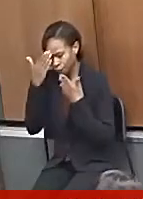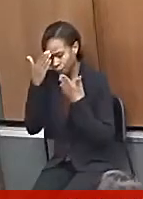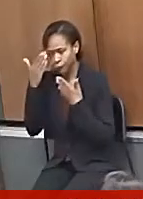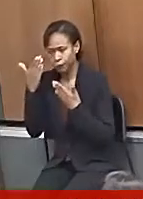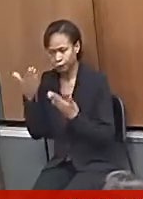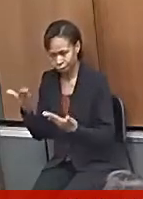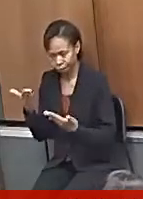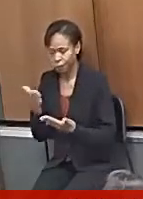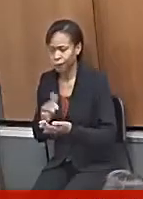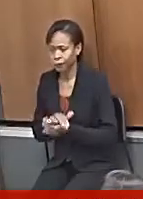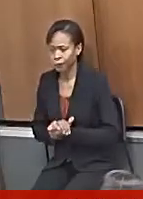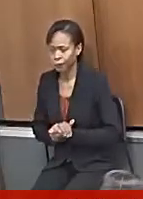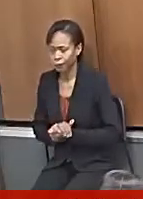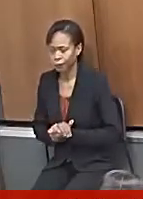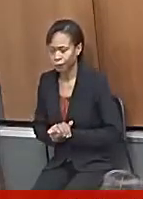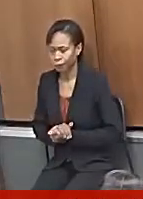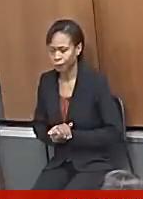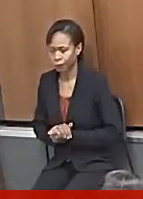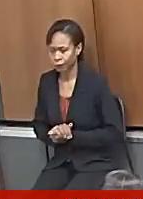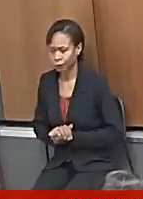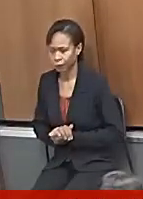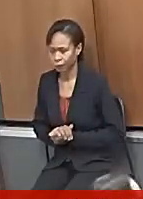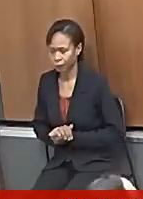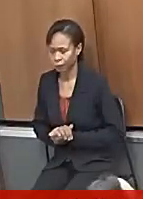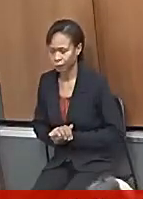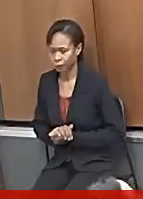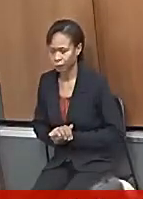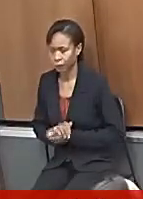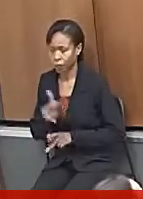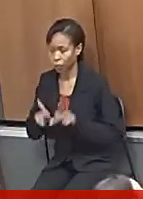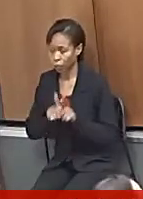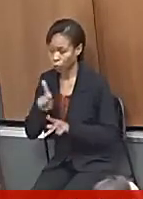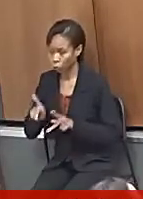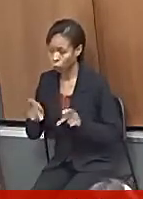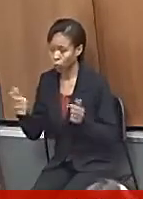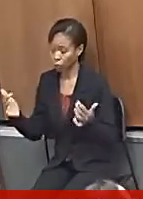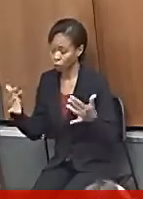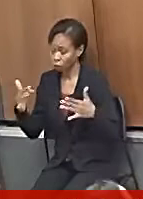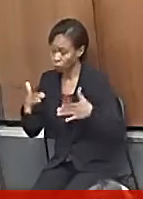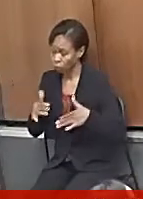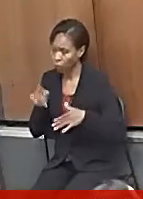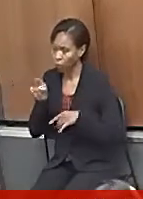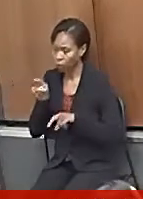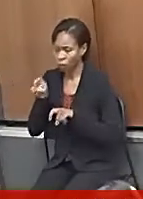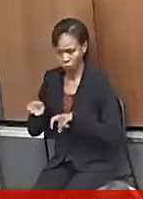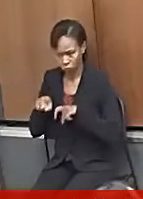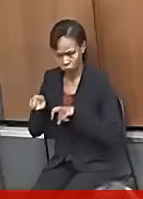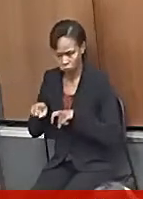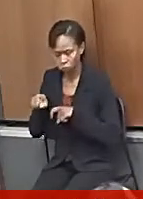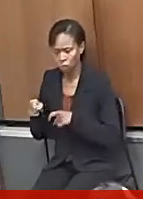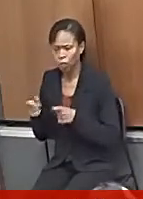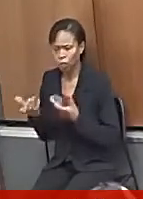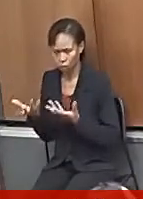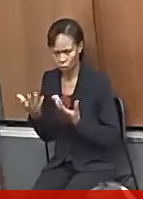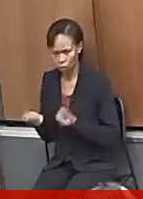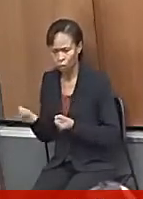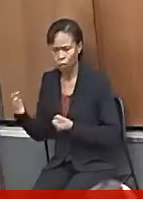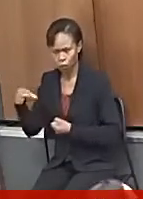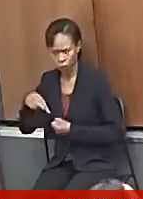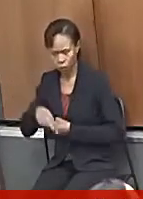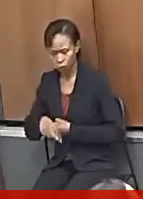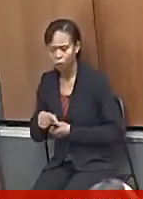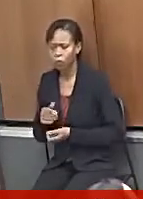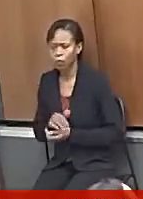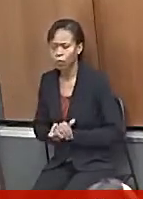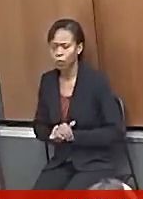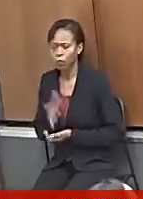imensamente aos que vieram do interior a meu chamado nem que aqui estão quero